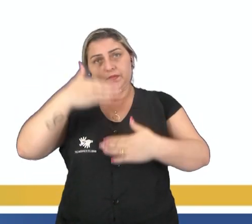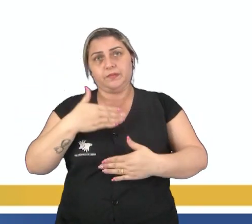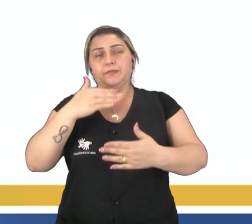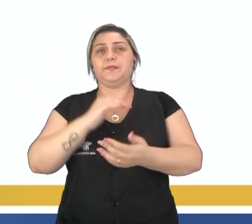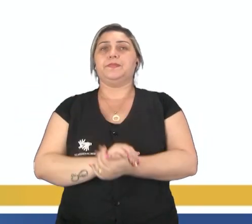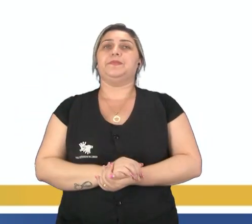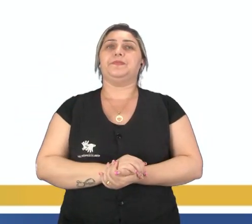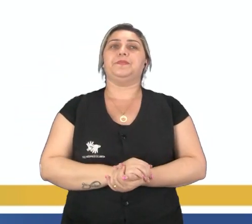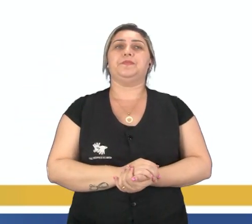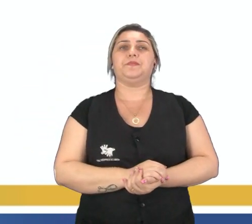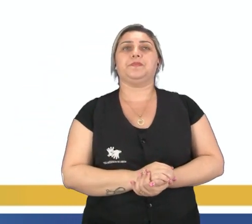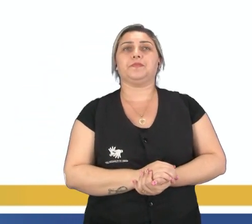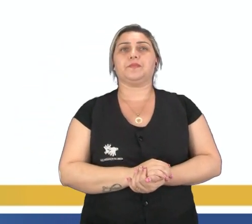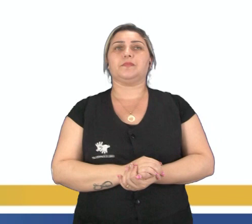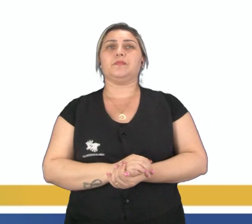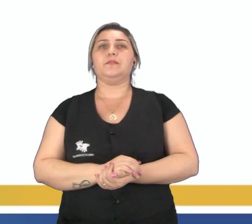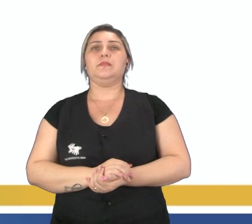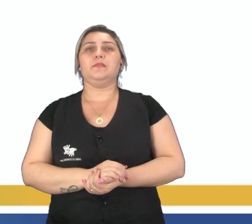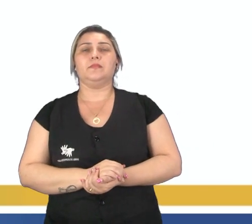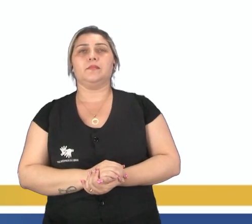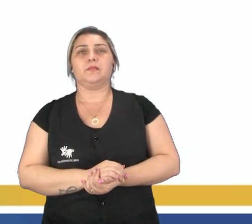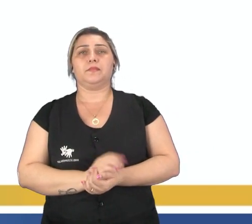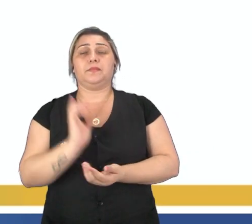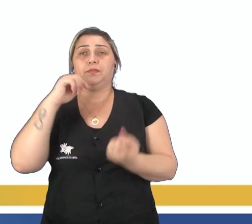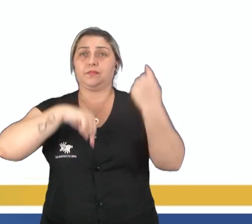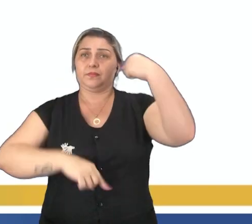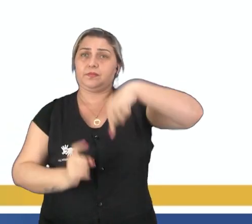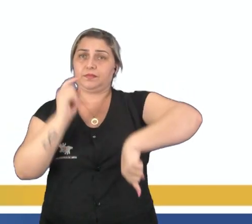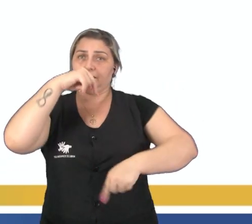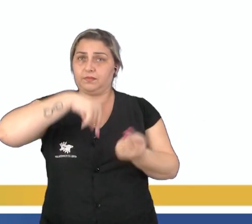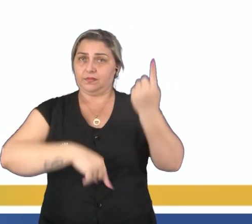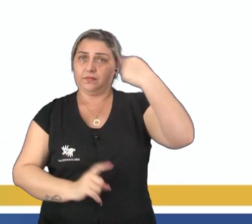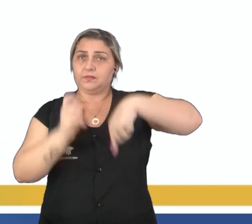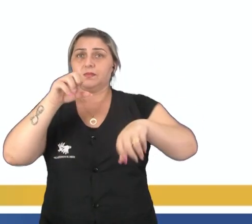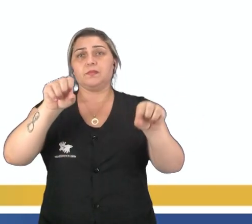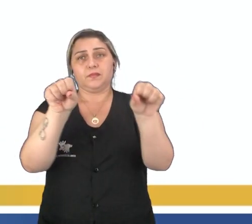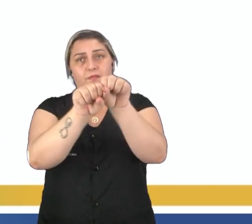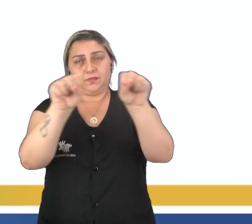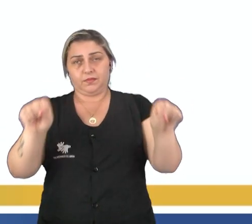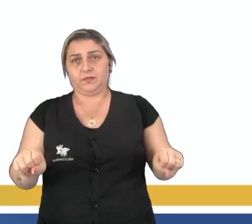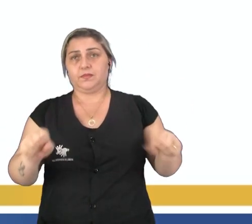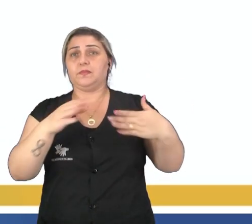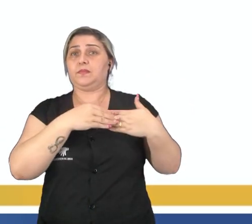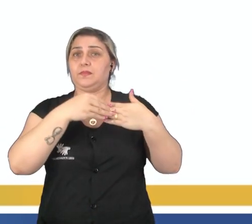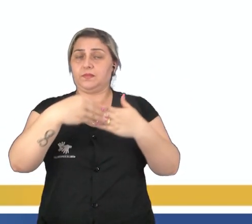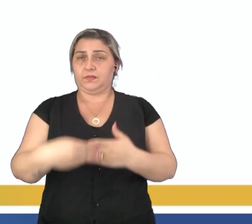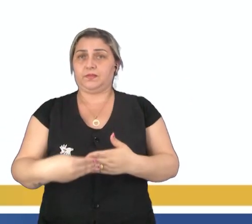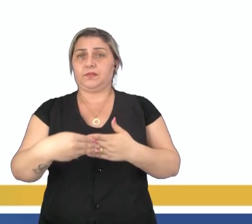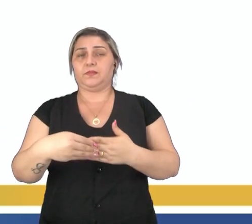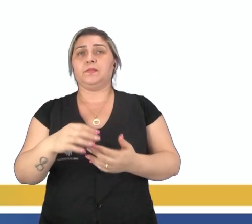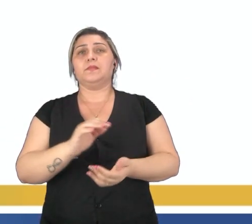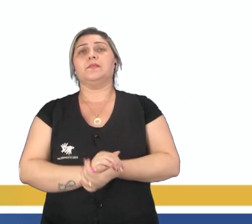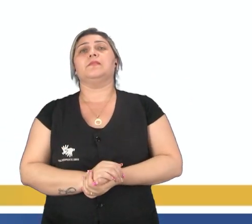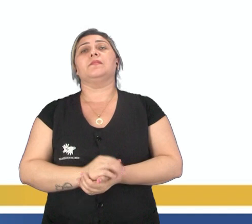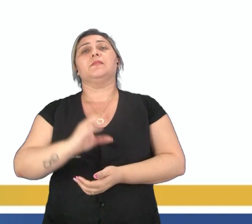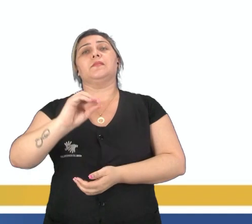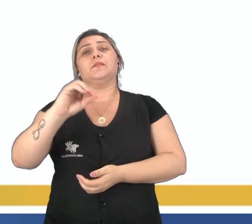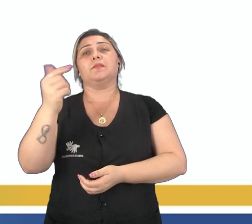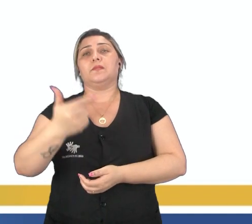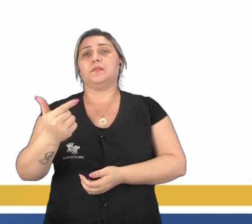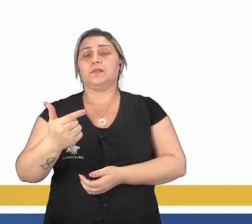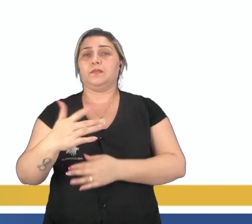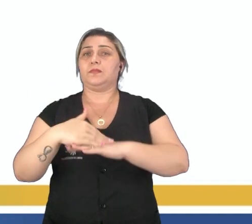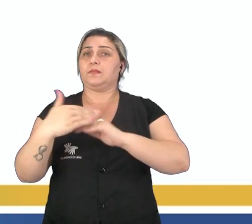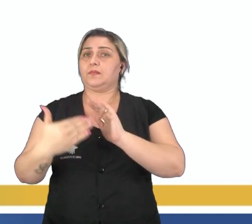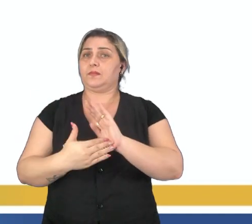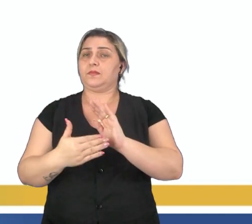de carbono. Então o sistema circulatório, ele faz esse processo, né, de levar o oxigênio para todas as